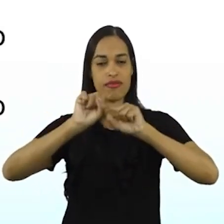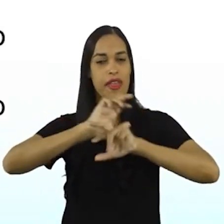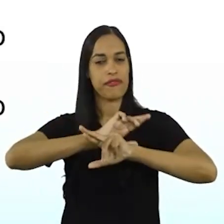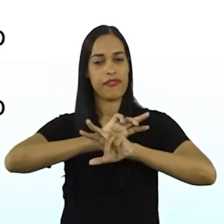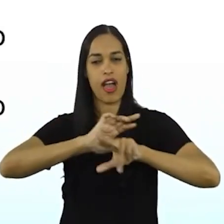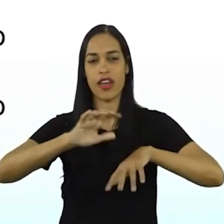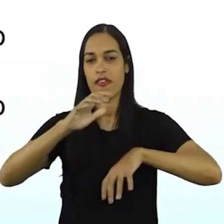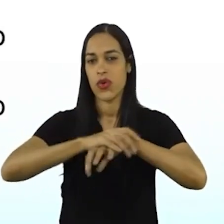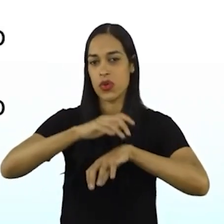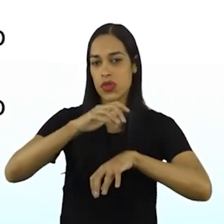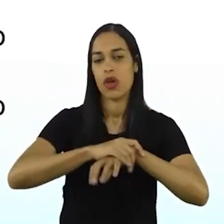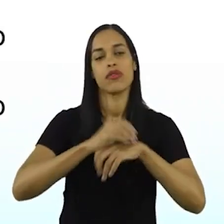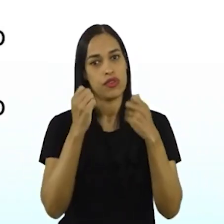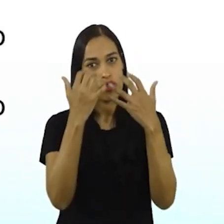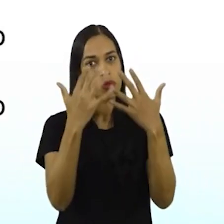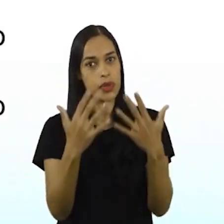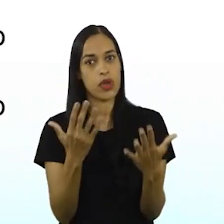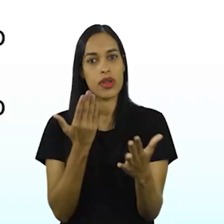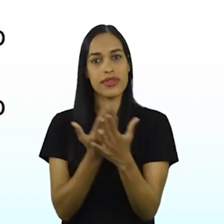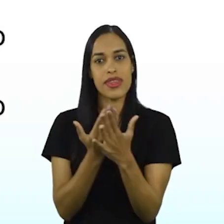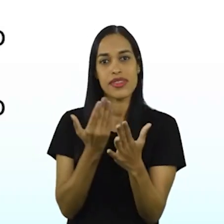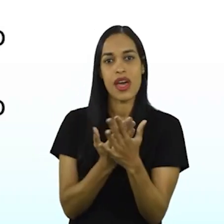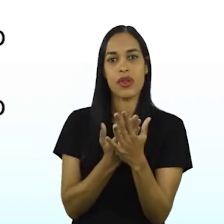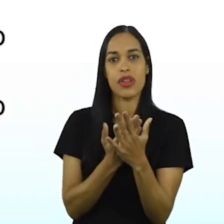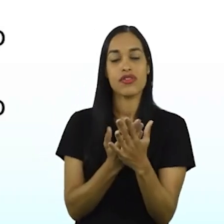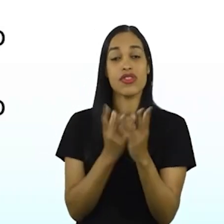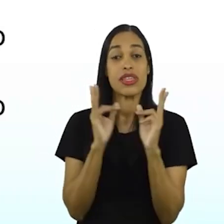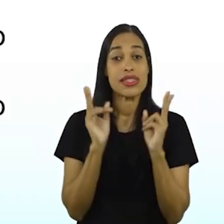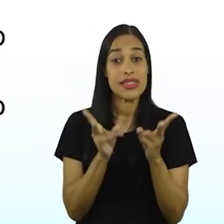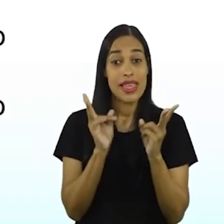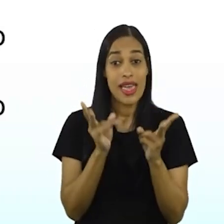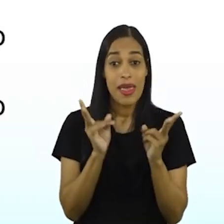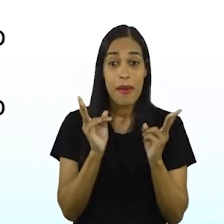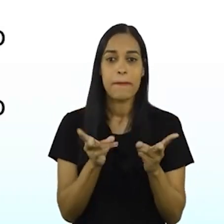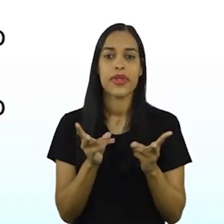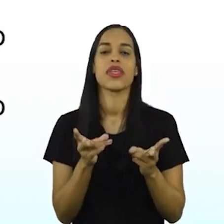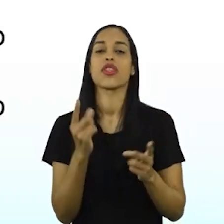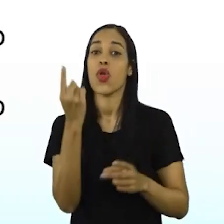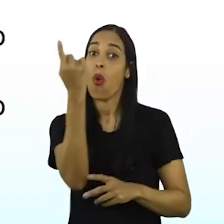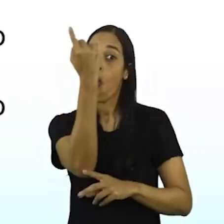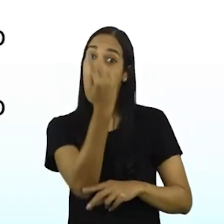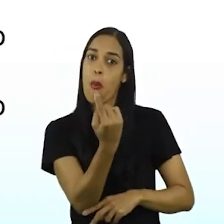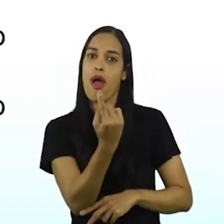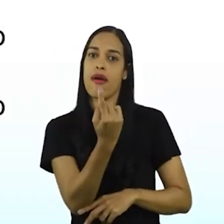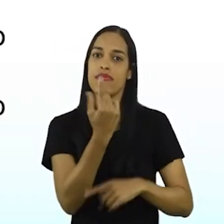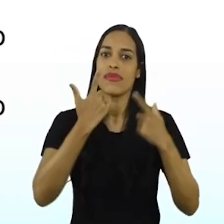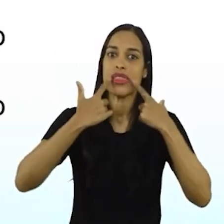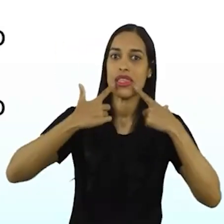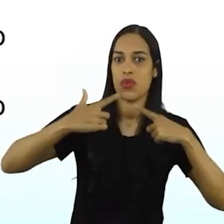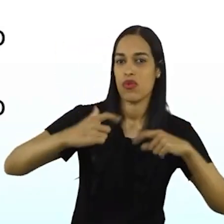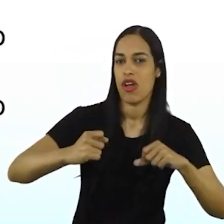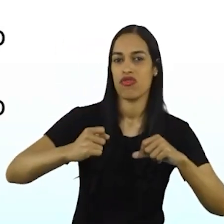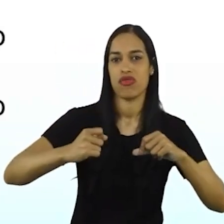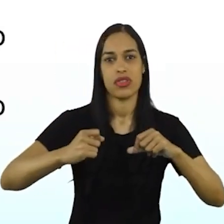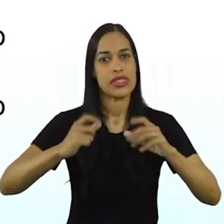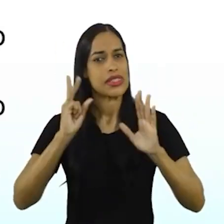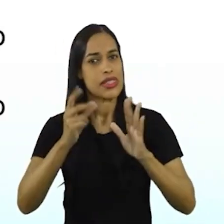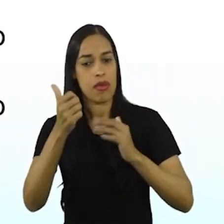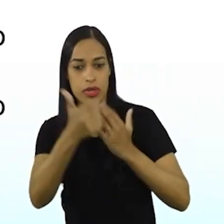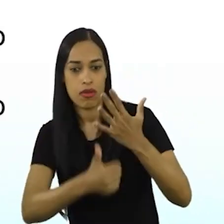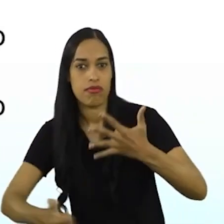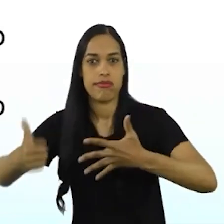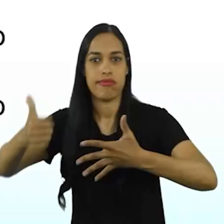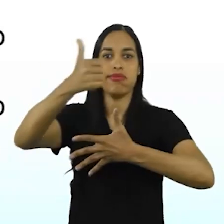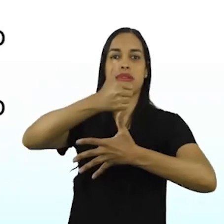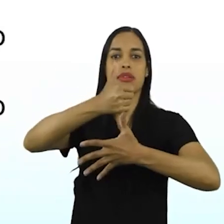funções da linguagem, o que nós falamos durante nossas aulas, com o predomínio, entretanto, de uma sobre as outras. Isso é